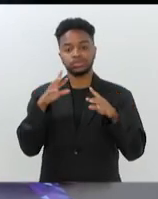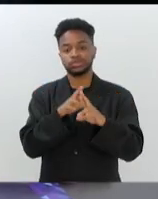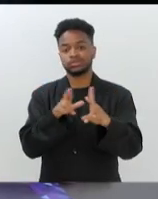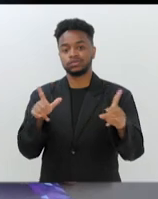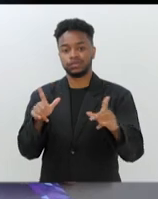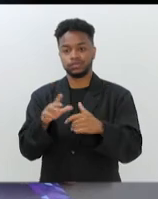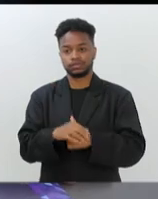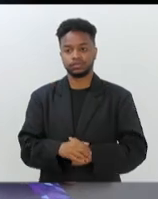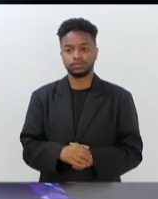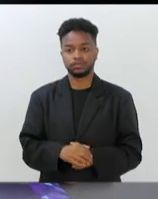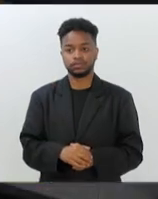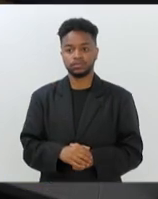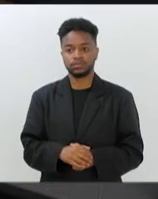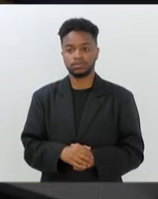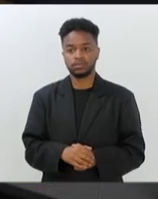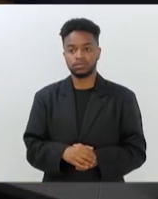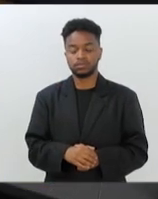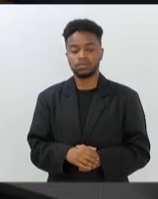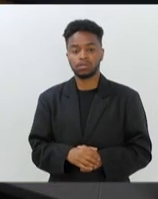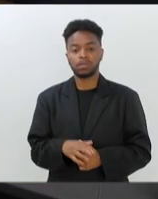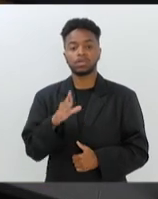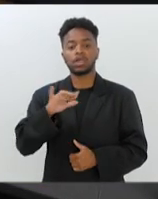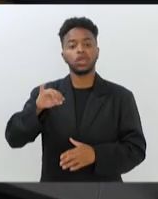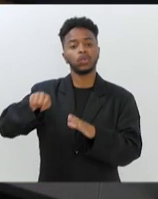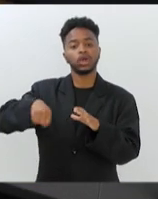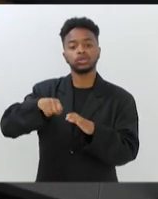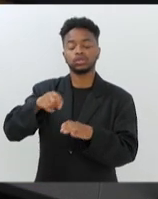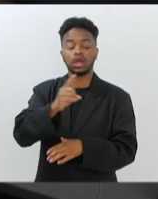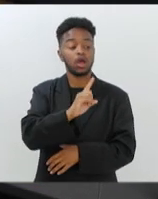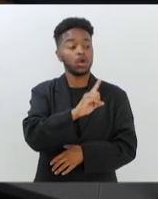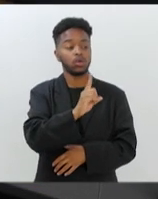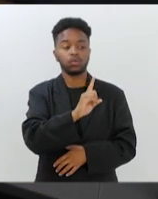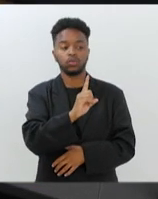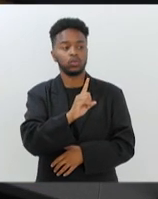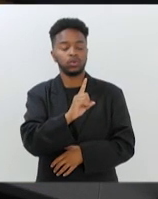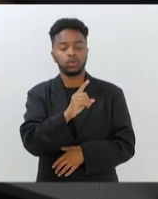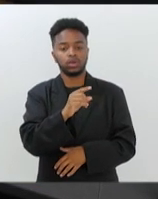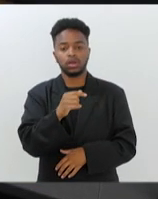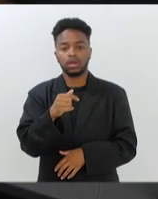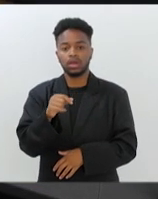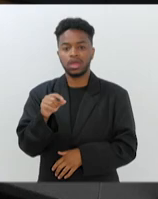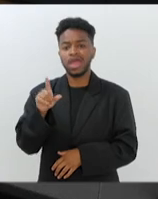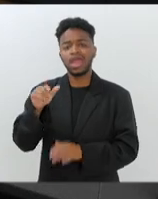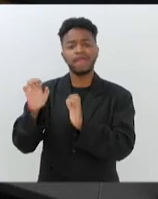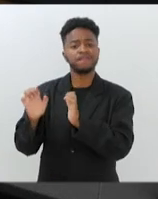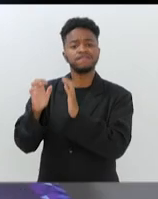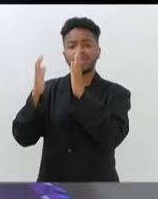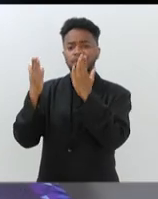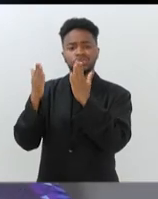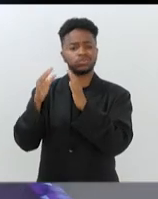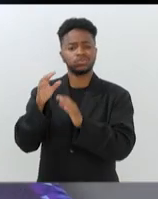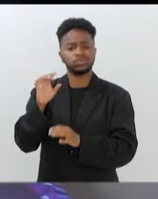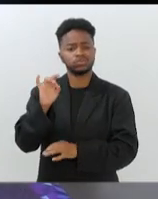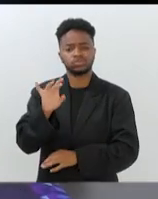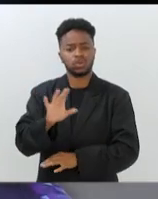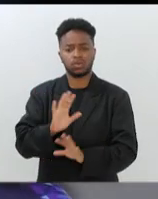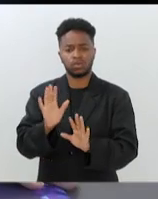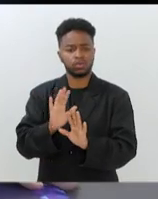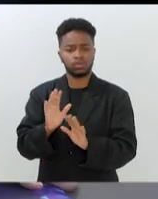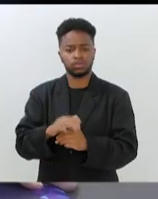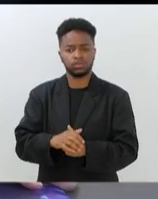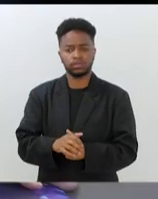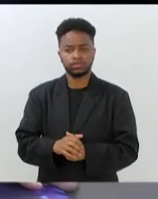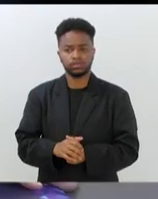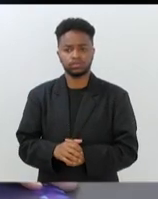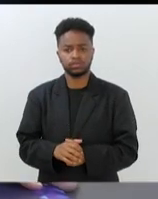gastronomia não não Rio gastronomia não não tô lhe perguntando sobre o Rio gastronomia Rio gastronomia é um evento de grande relevância pra cidade Teve